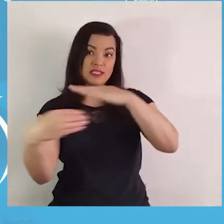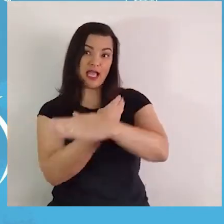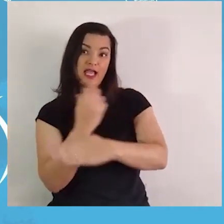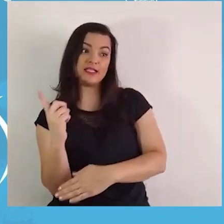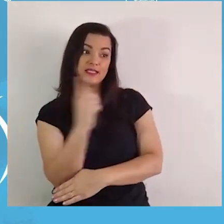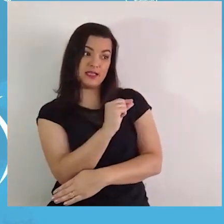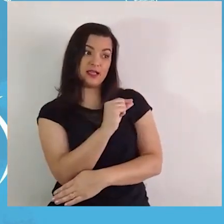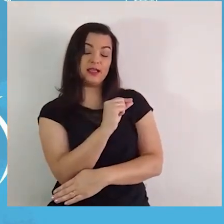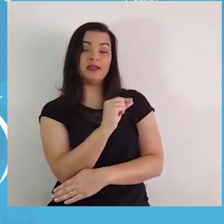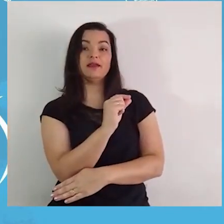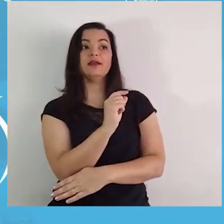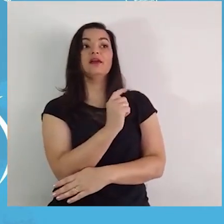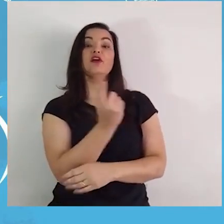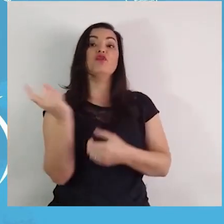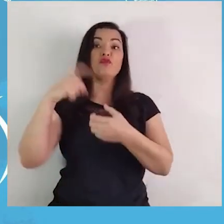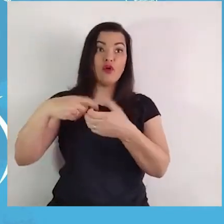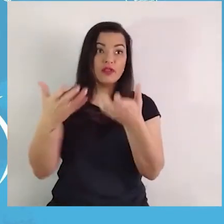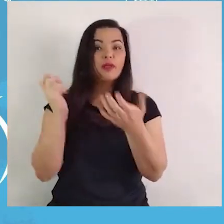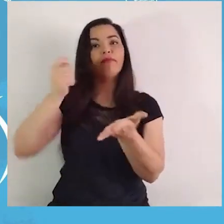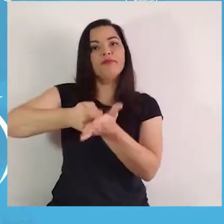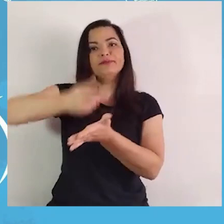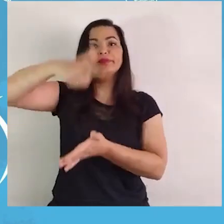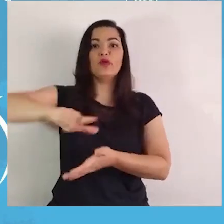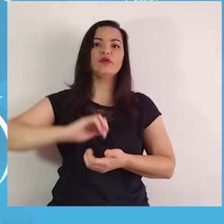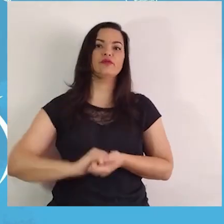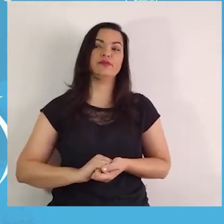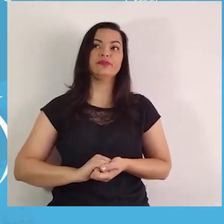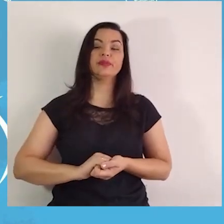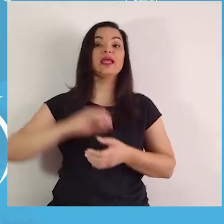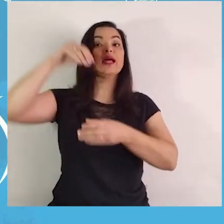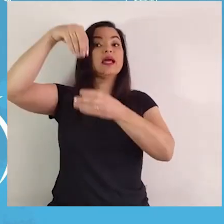Podemos também ter que aguardar em filas para brincar.